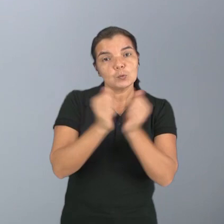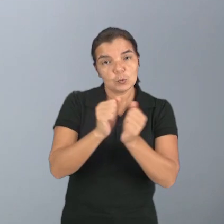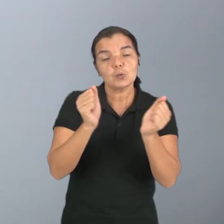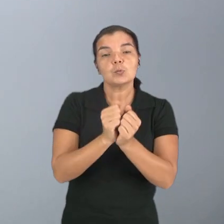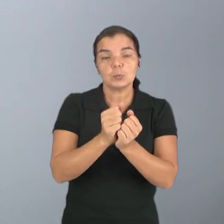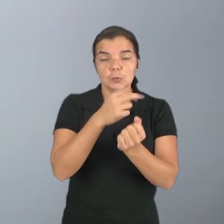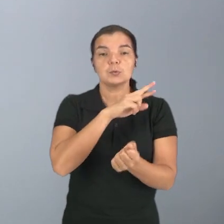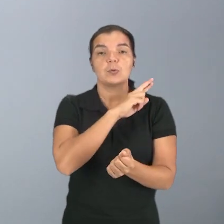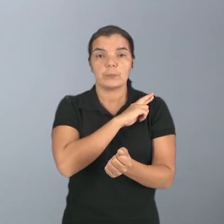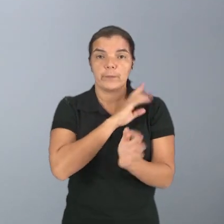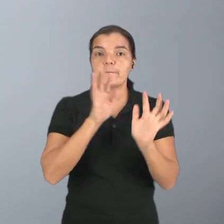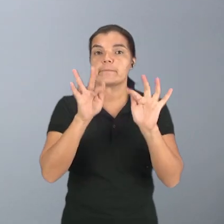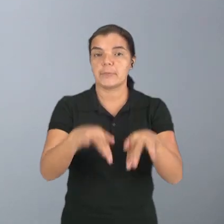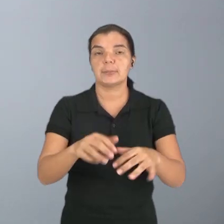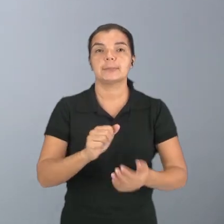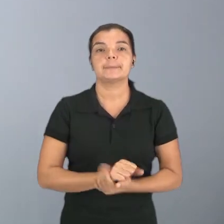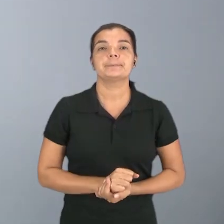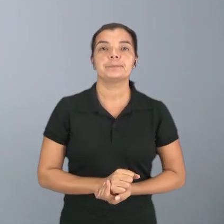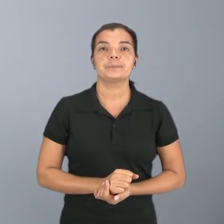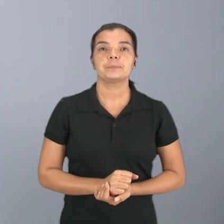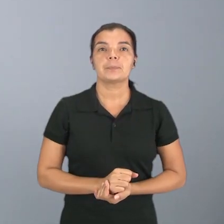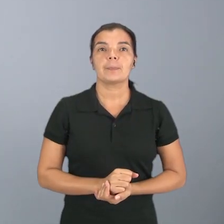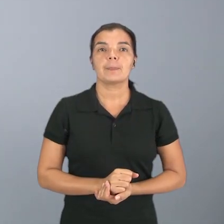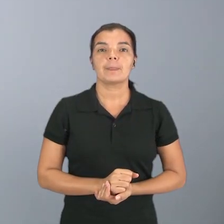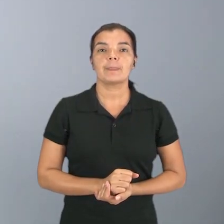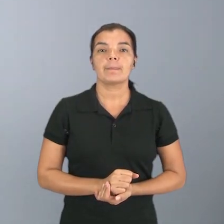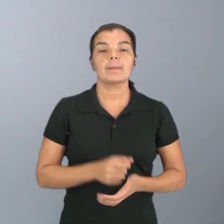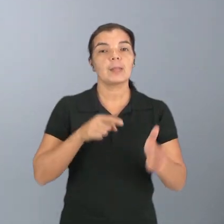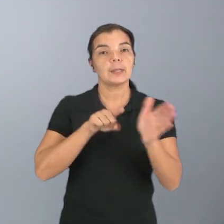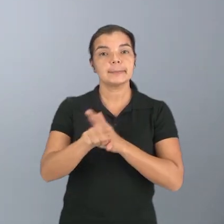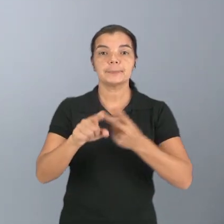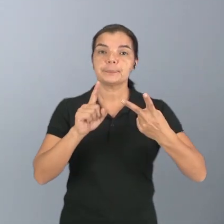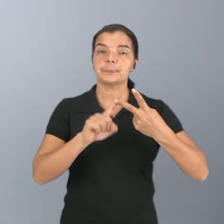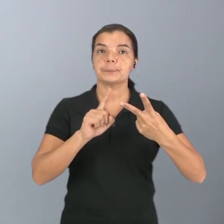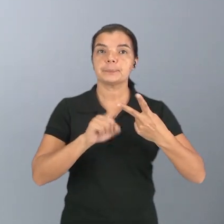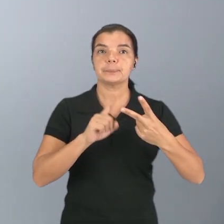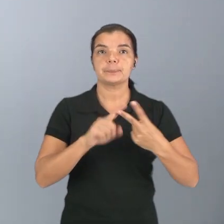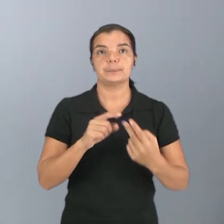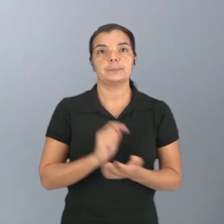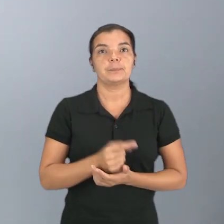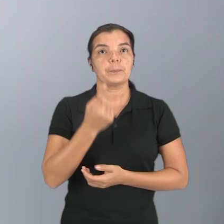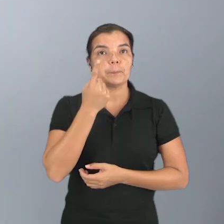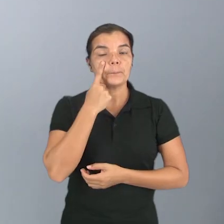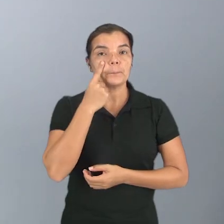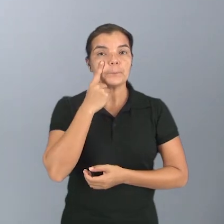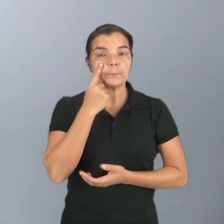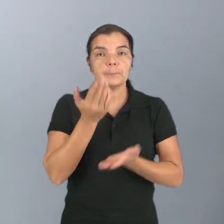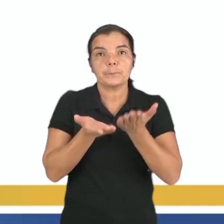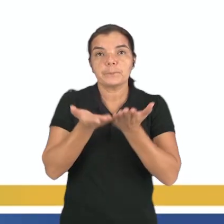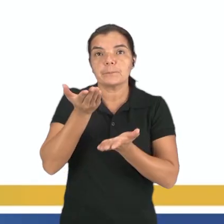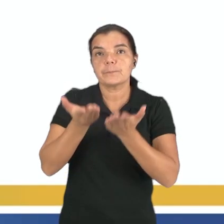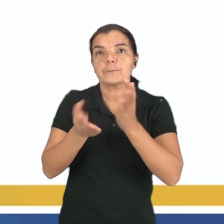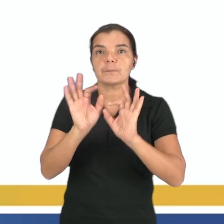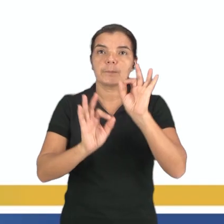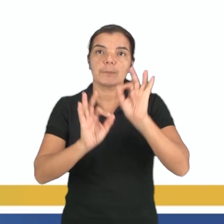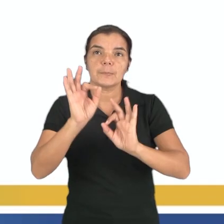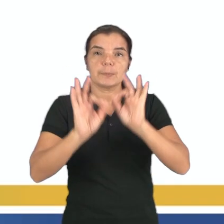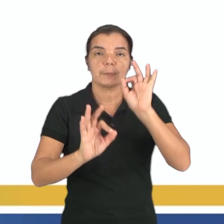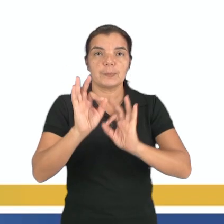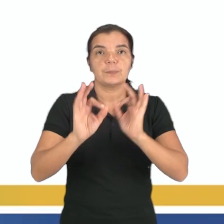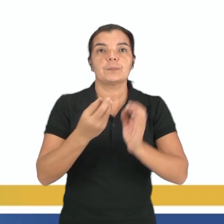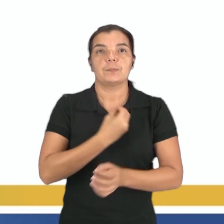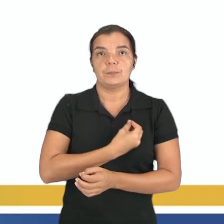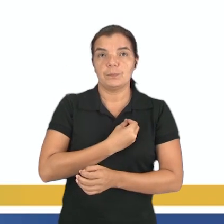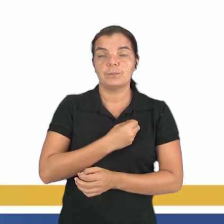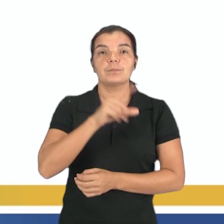uma atividade final, tá? E na questão 2 a gente tem o seguinte: observe a seguir os níveis de